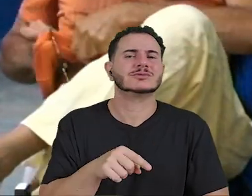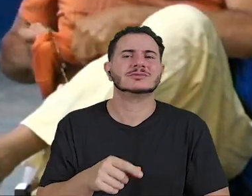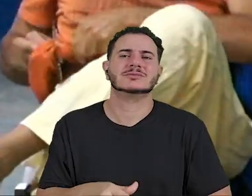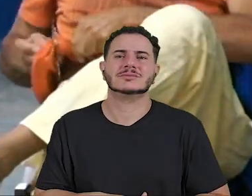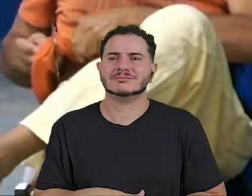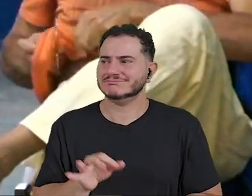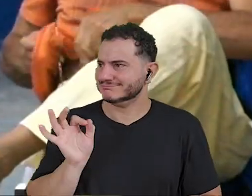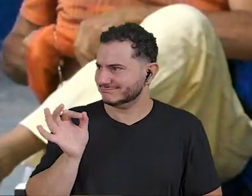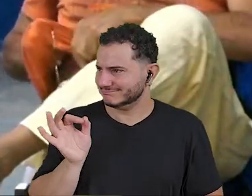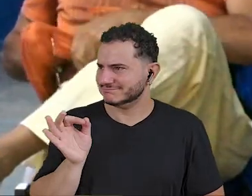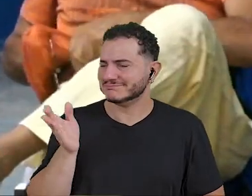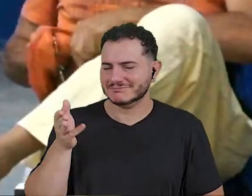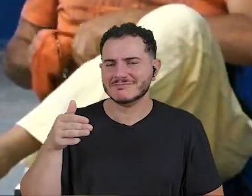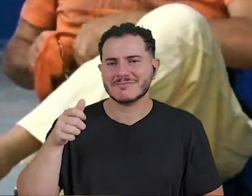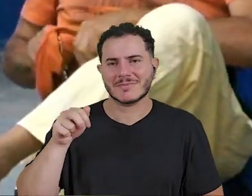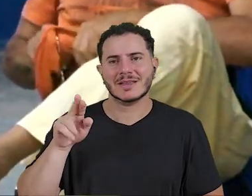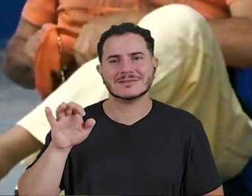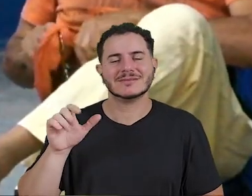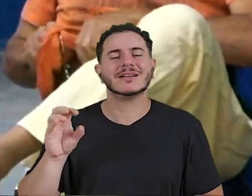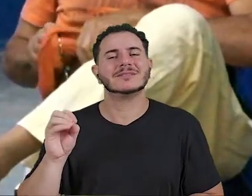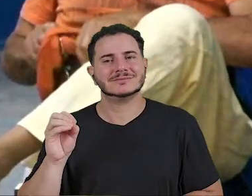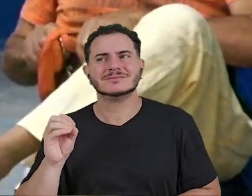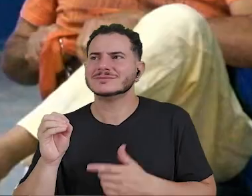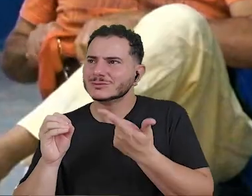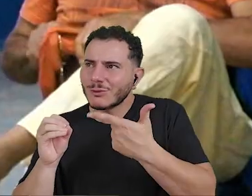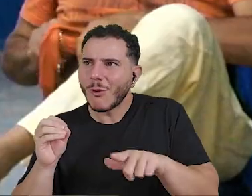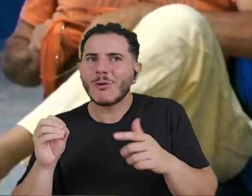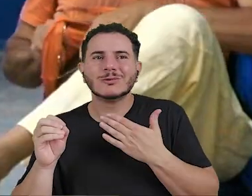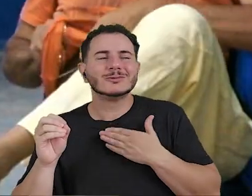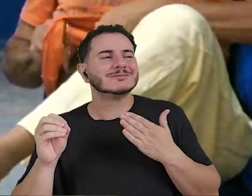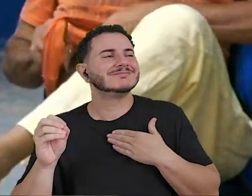Não era assim, Marcelo, que fazia com você? Cante de novo.